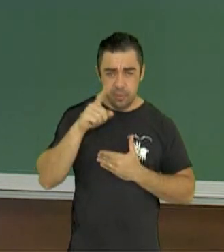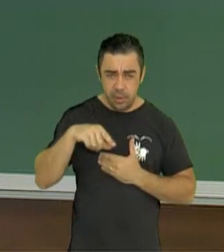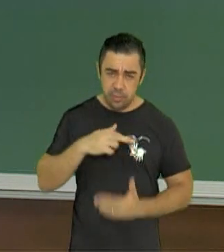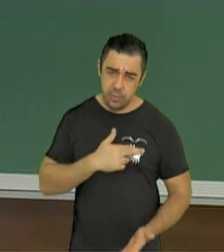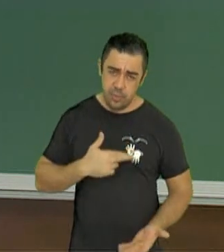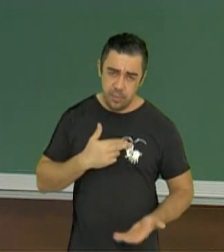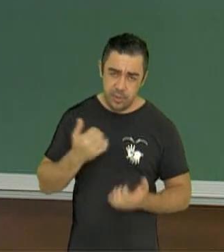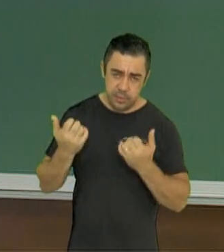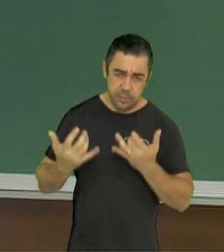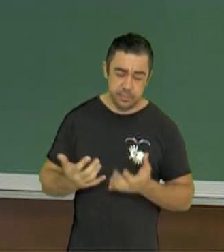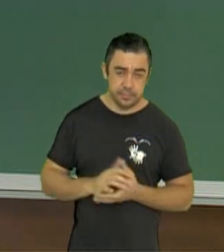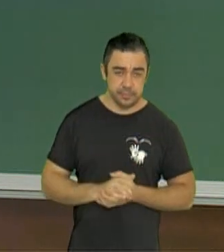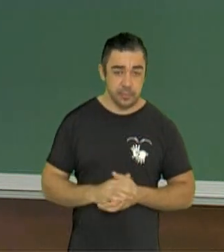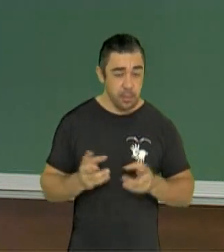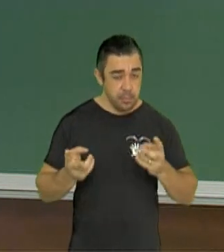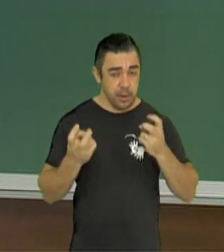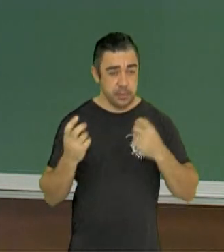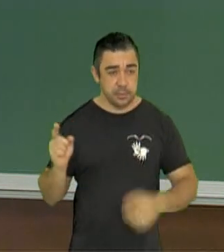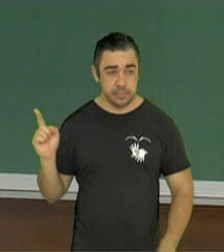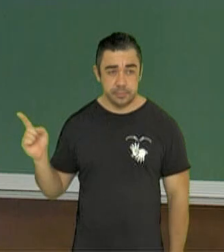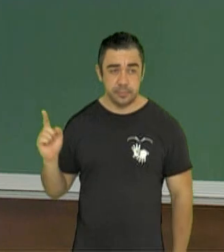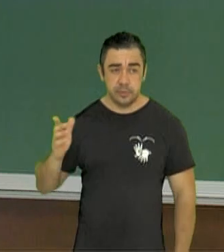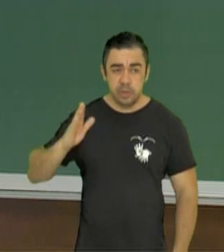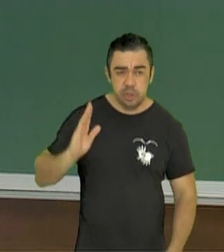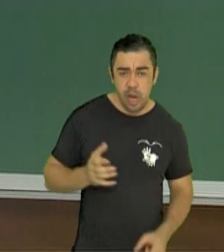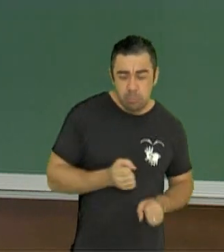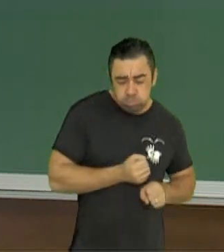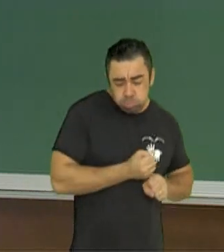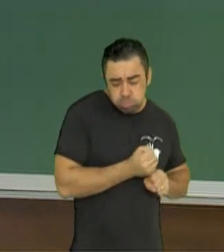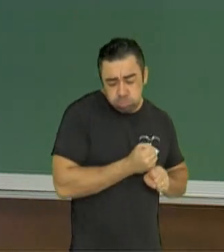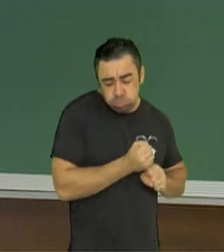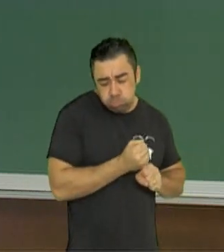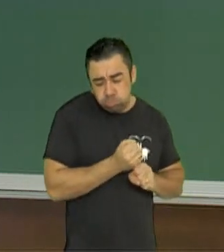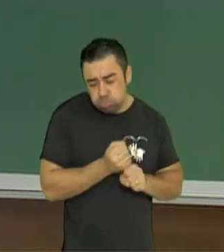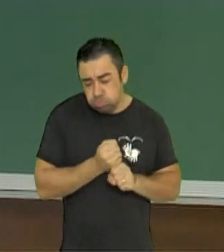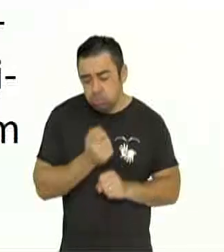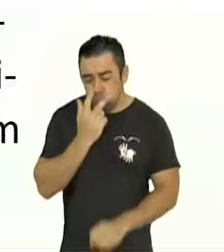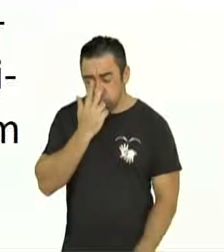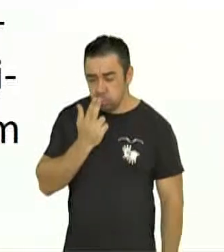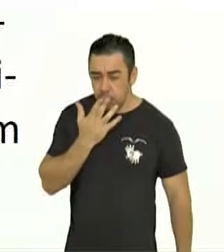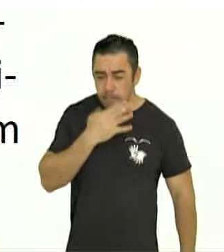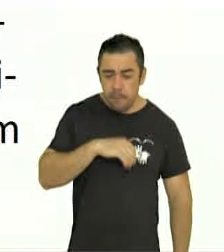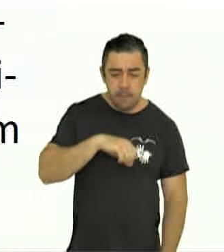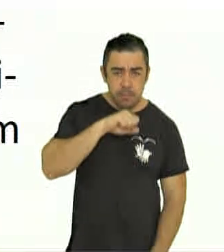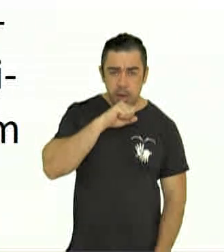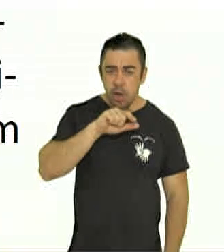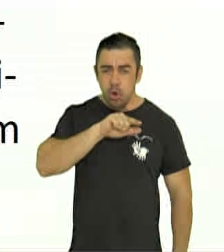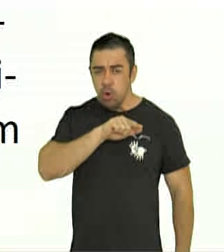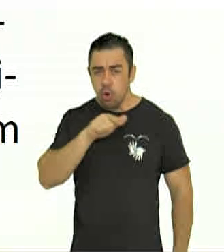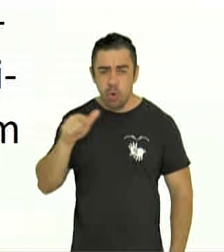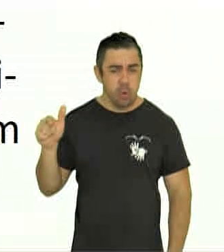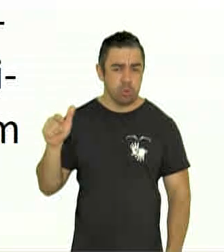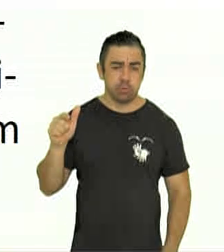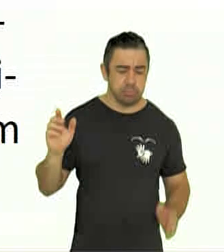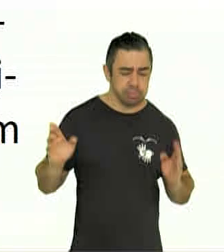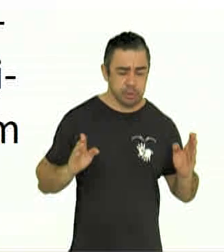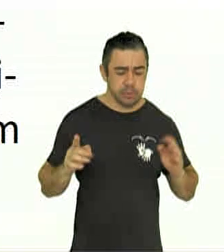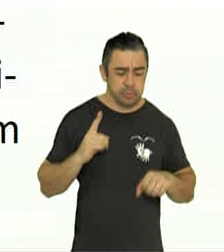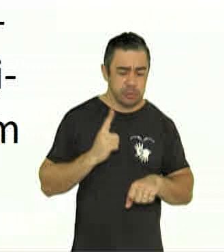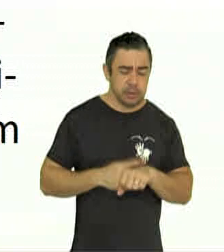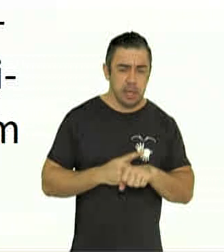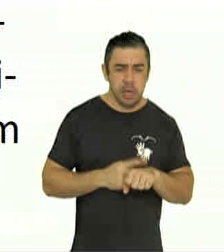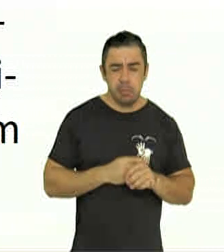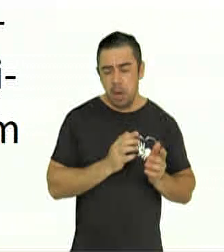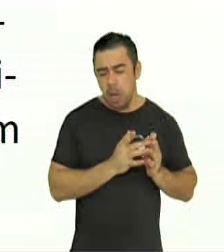romance. Repare aqui, ó, passaram-se anos, parece que o pai havia entrado em um outro limbo do tempo. Em que tempo